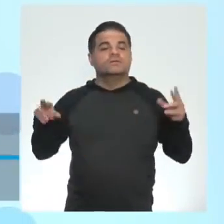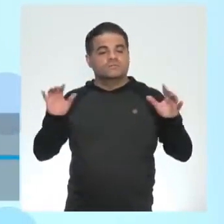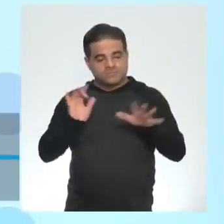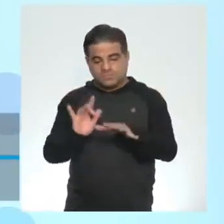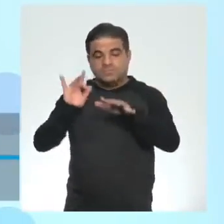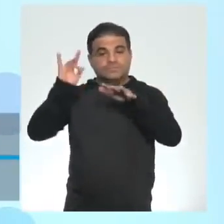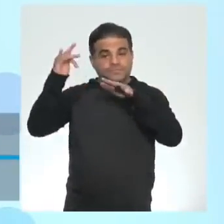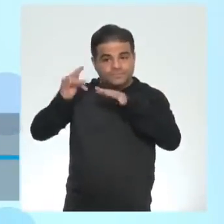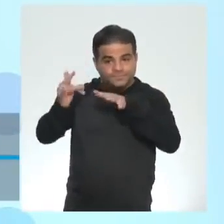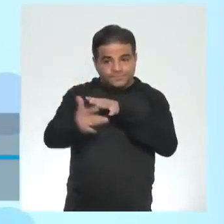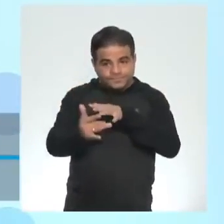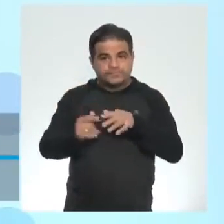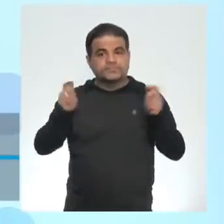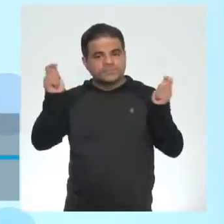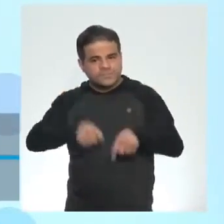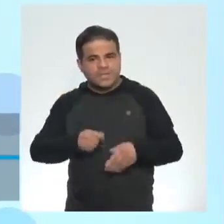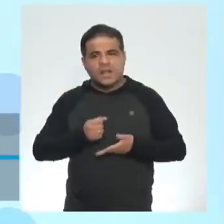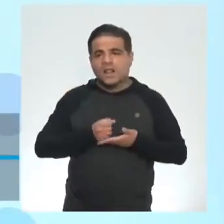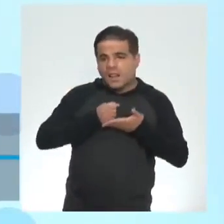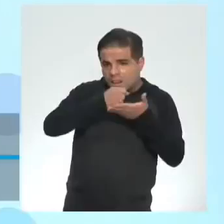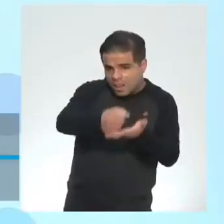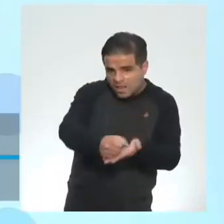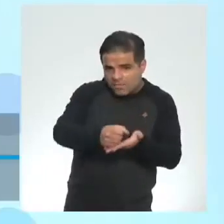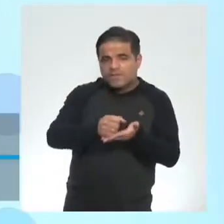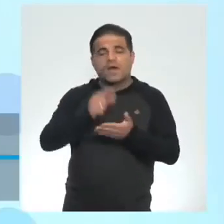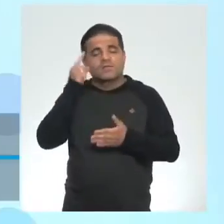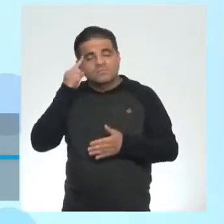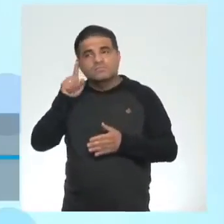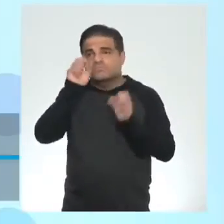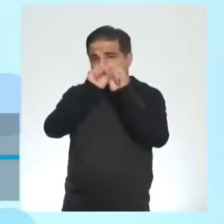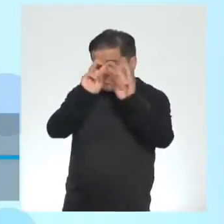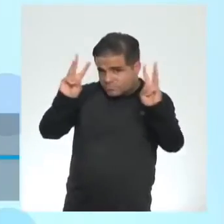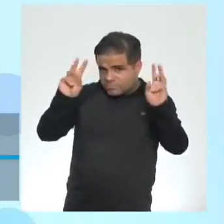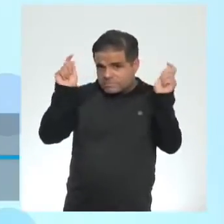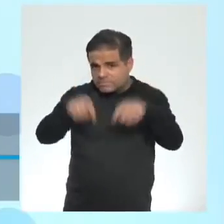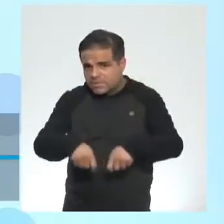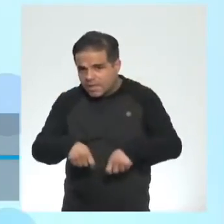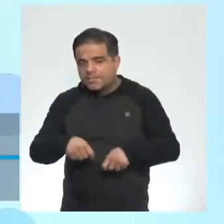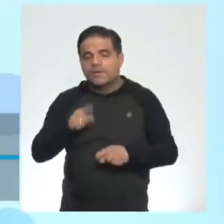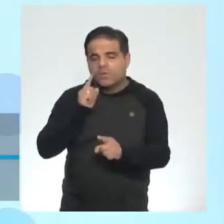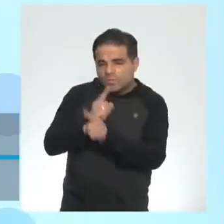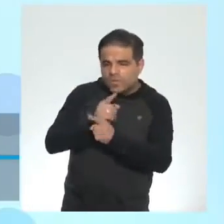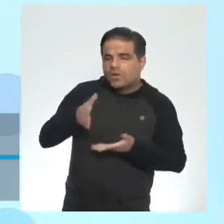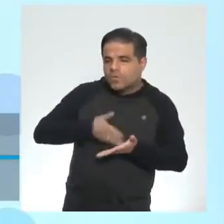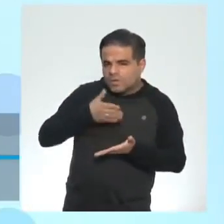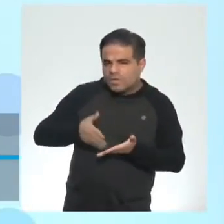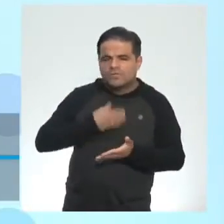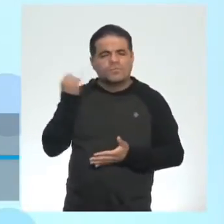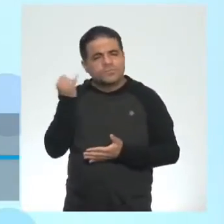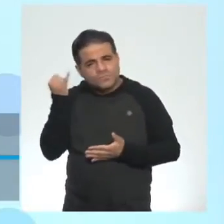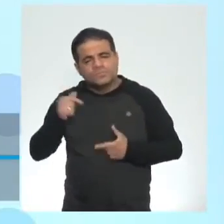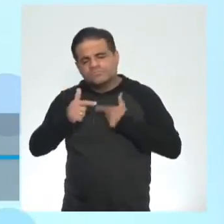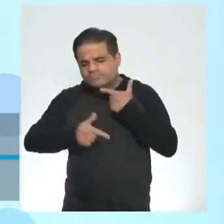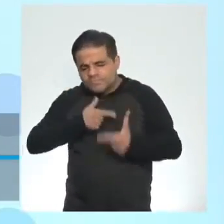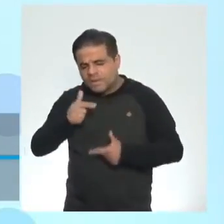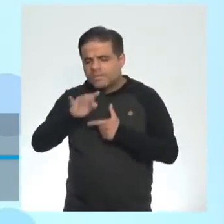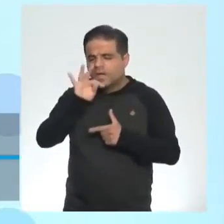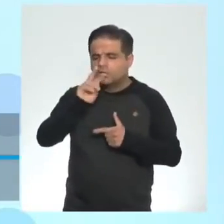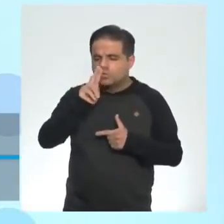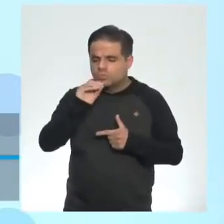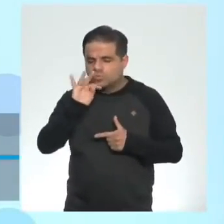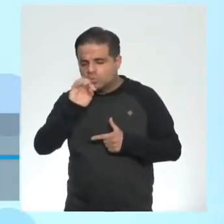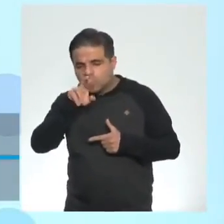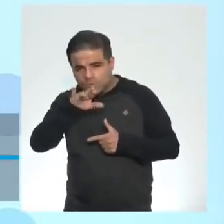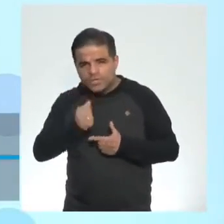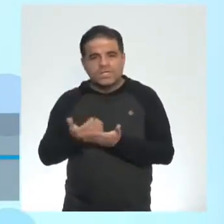sociais que irão levar você para o site onde está o livro. Ok? Muito importante trabalhar tutoria escolar, projeto